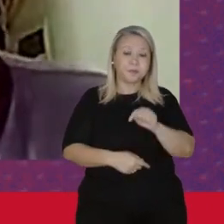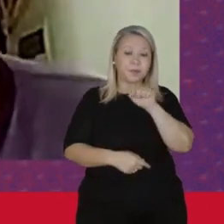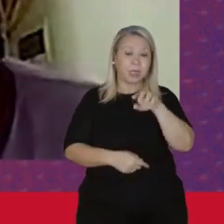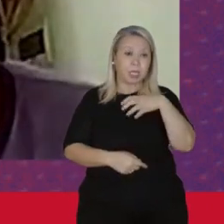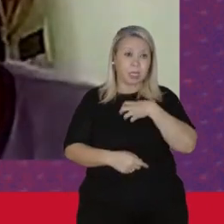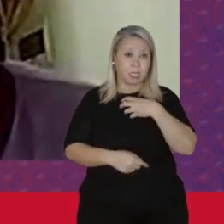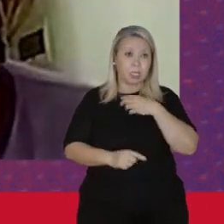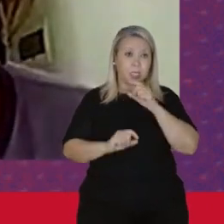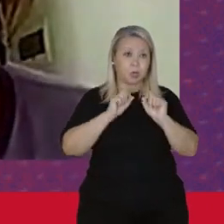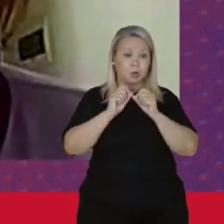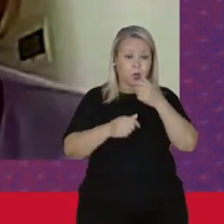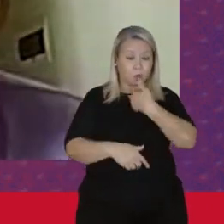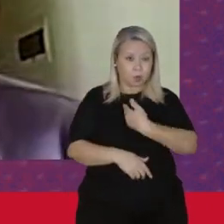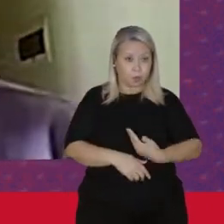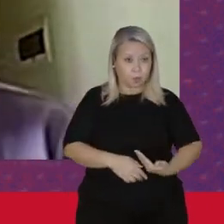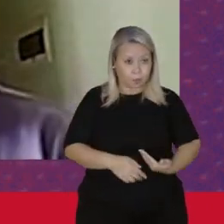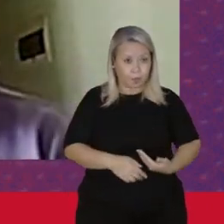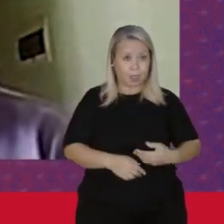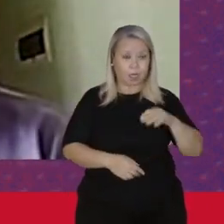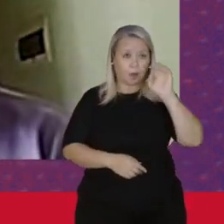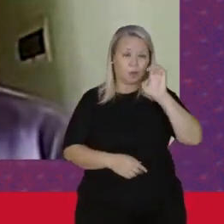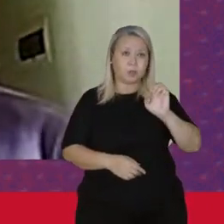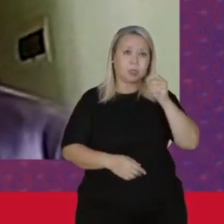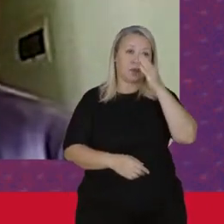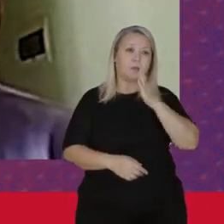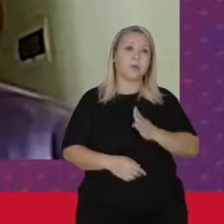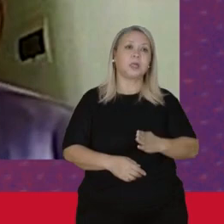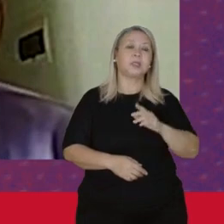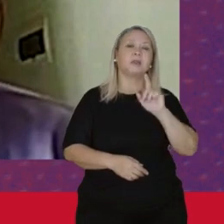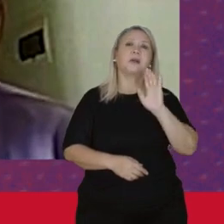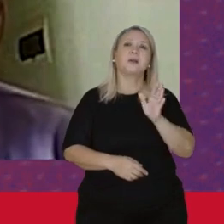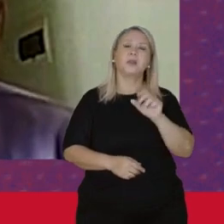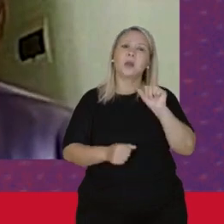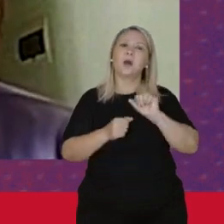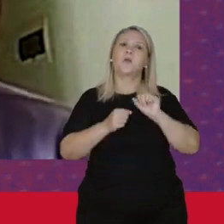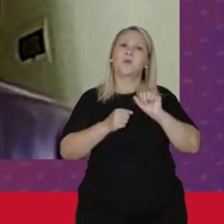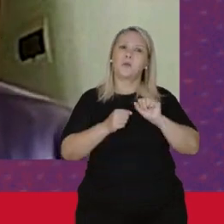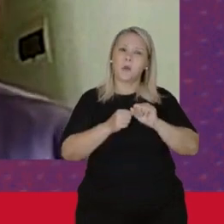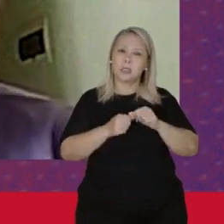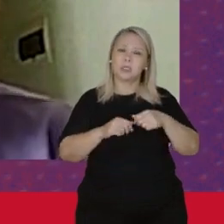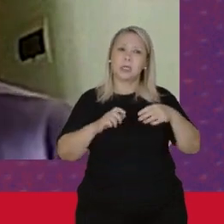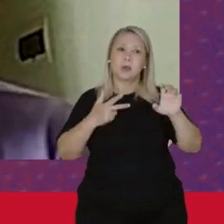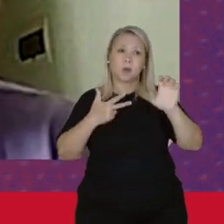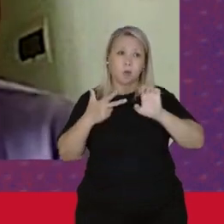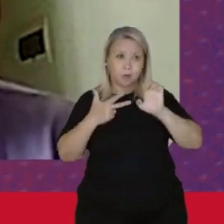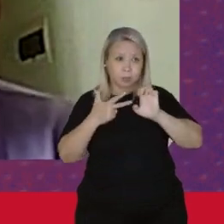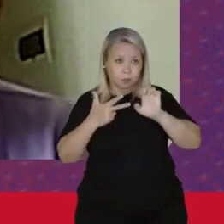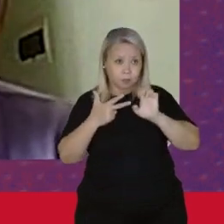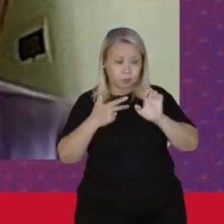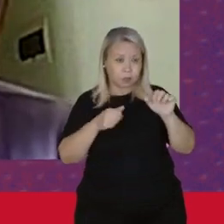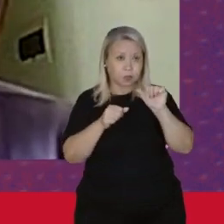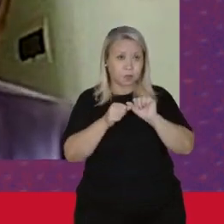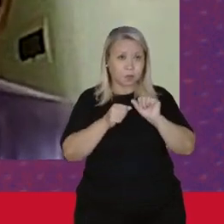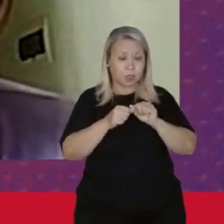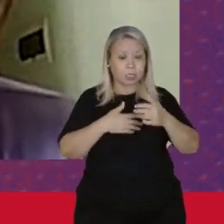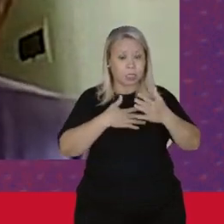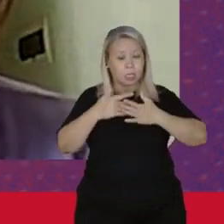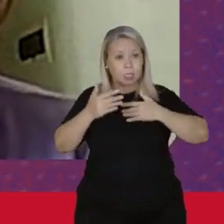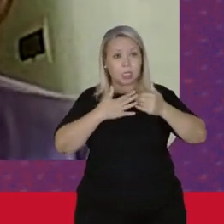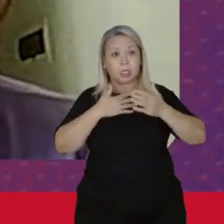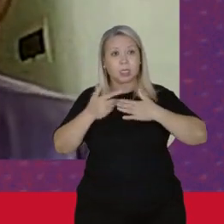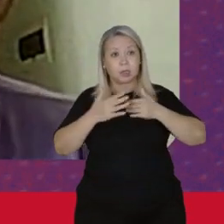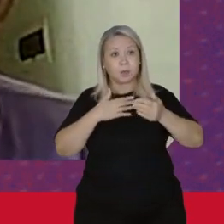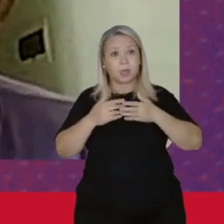sentido do que o governo, né, o Estado brasileiro já vem fazendo, o Executivo já vem fazendo na